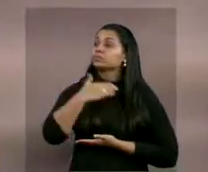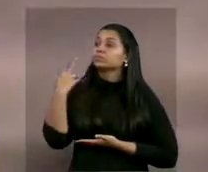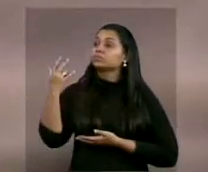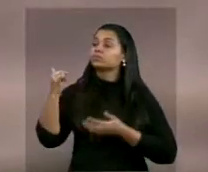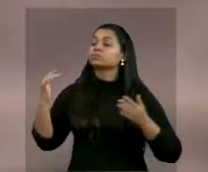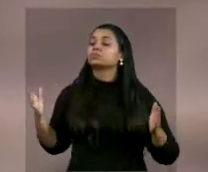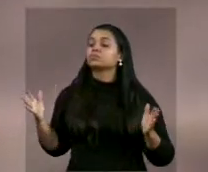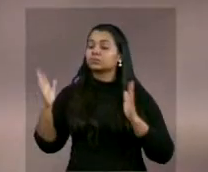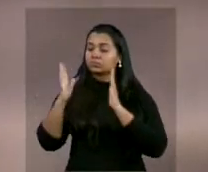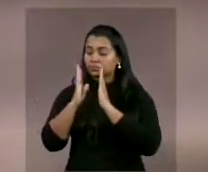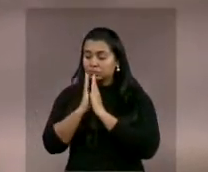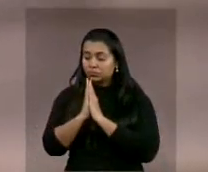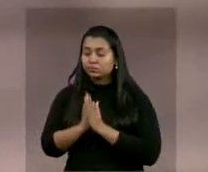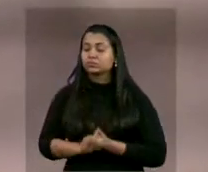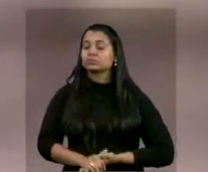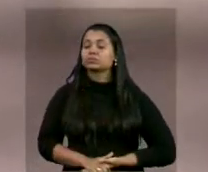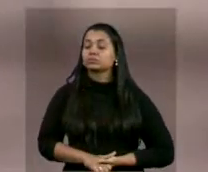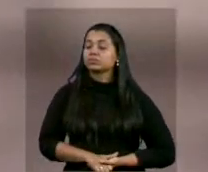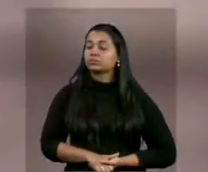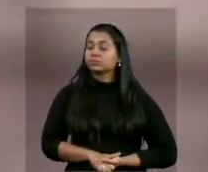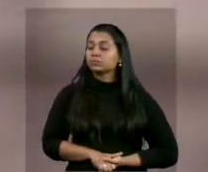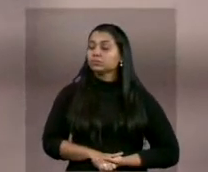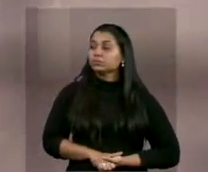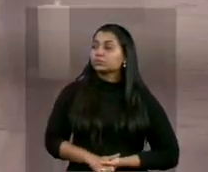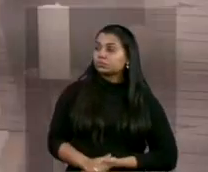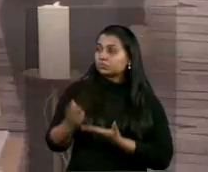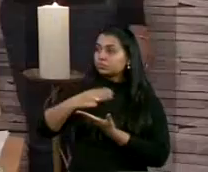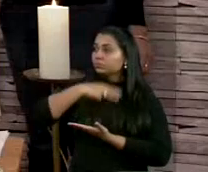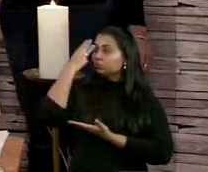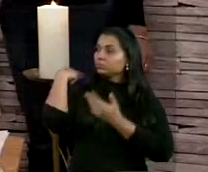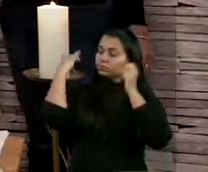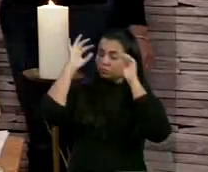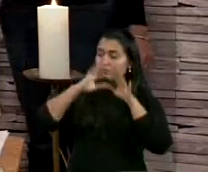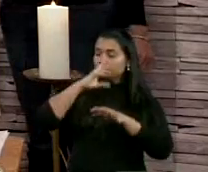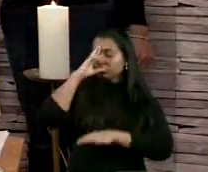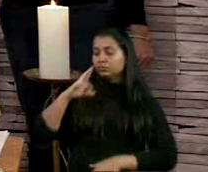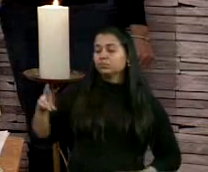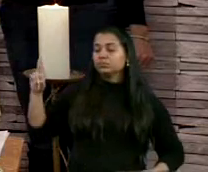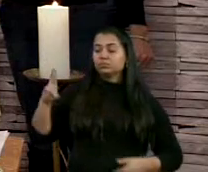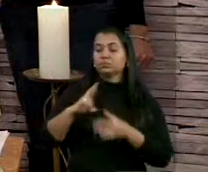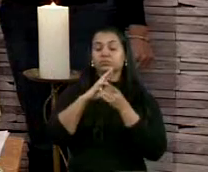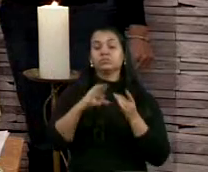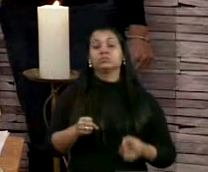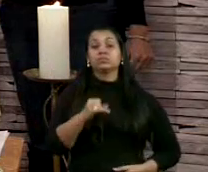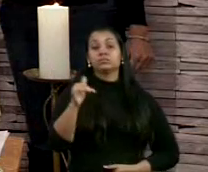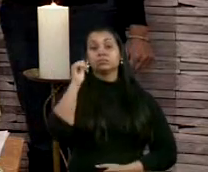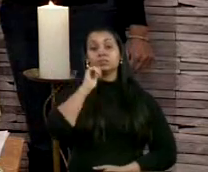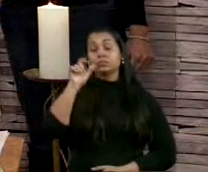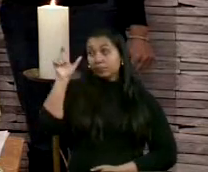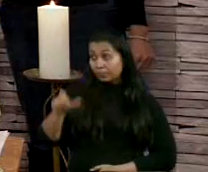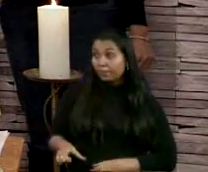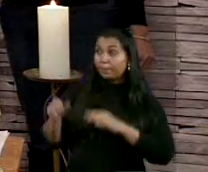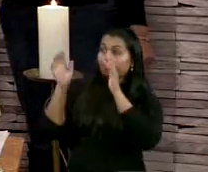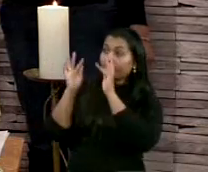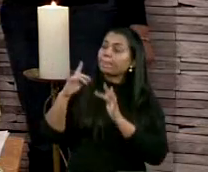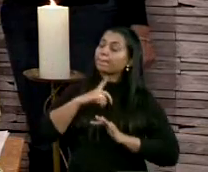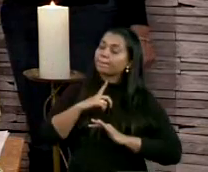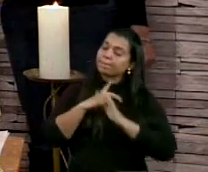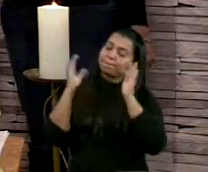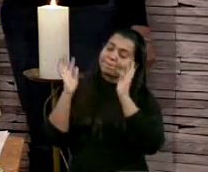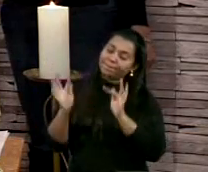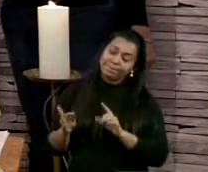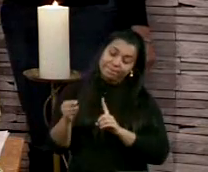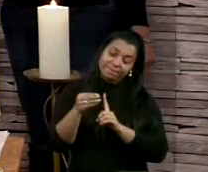pecadores, agora e na hora de nossa morte. Amém. Ave Maria, cheia de graça, o Senhor é convosco.